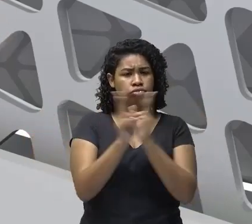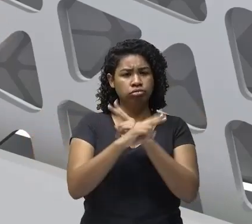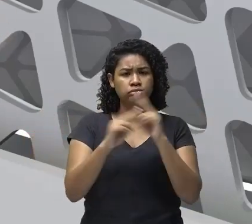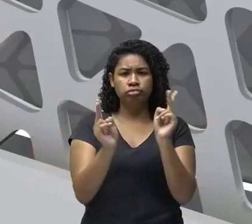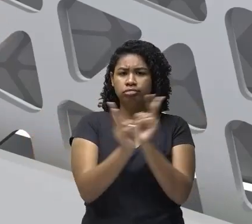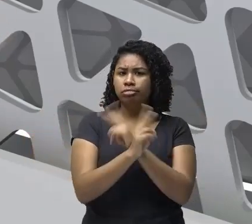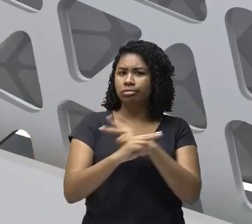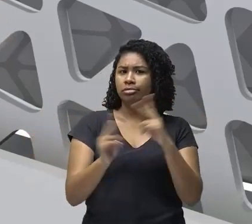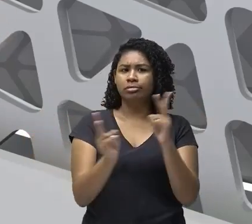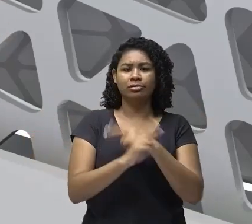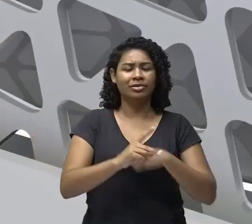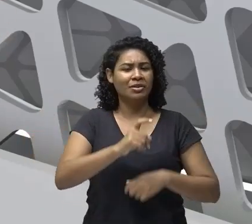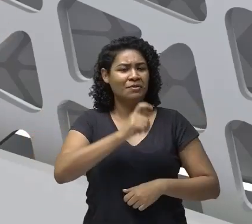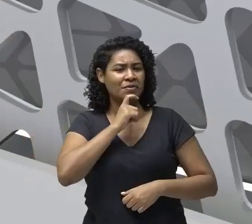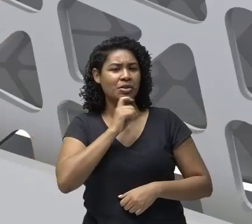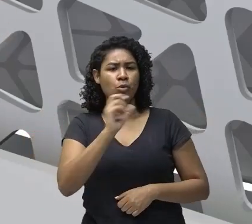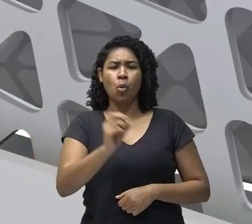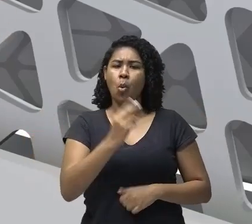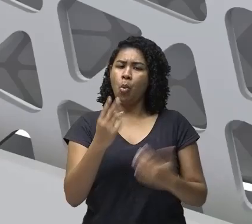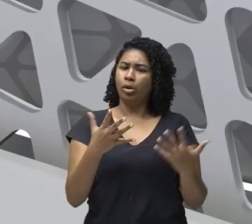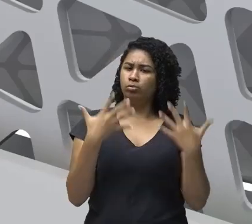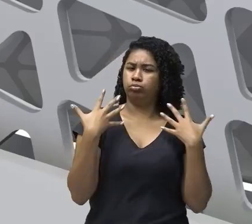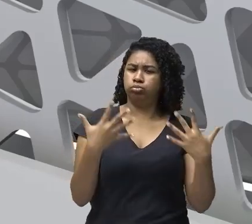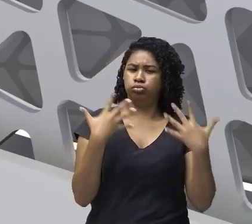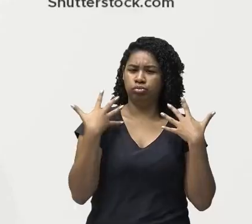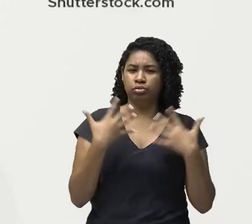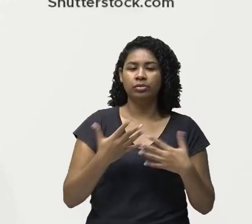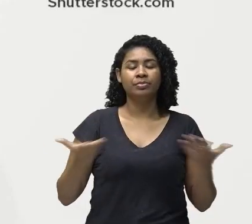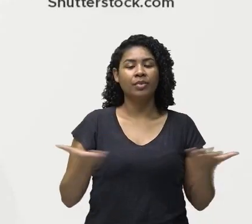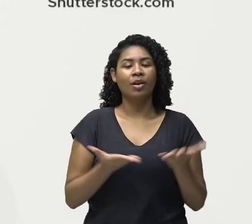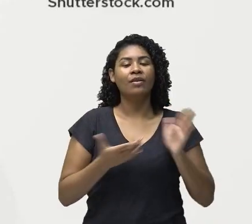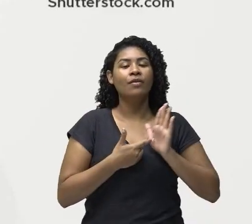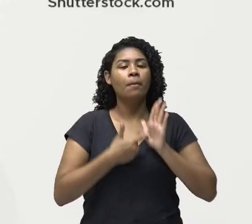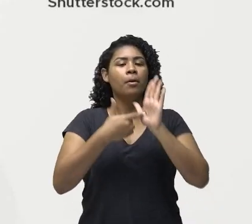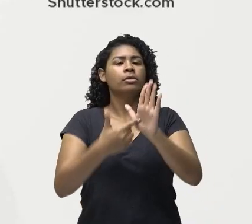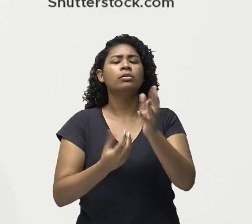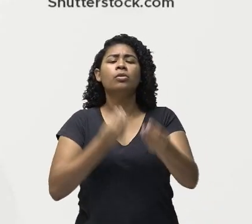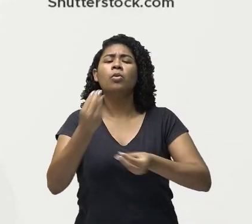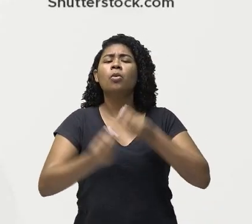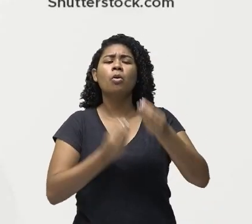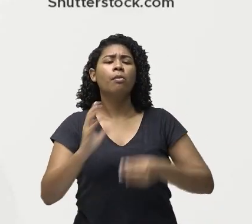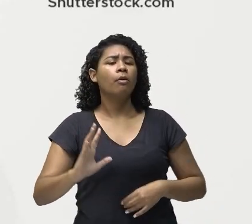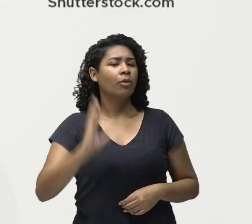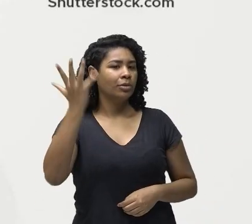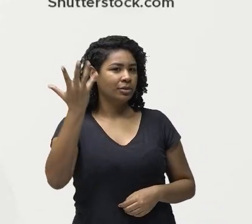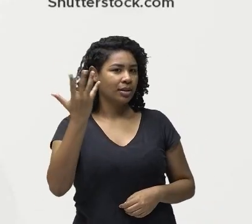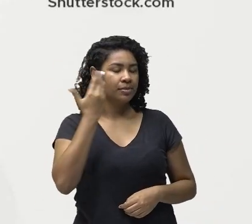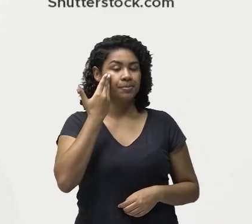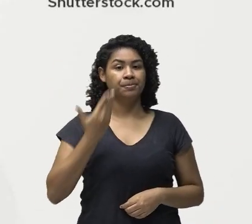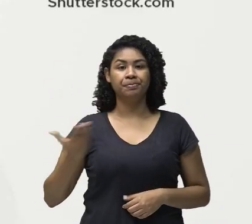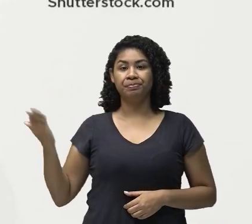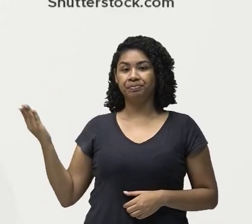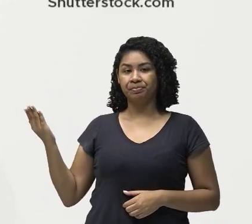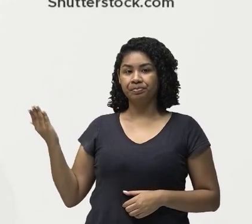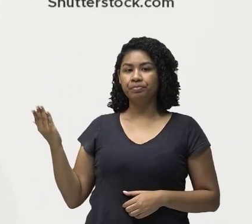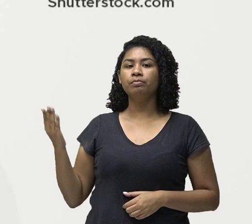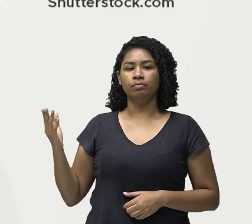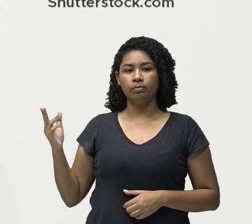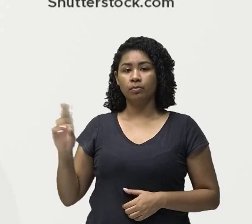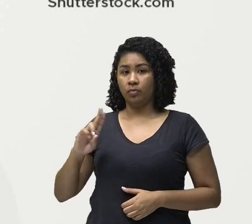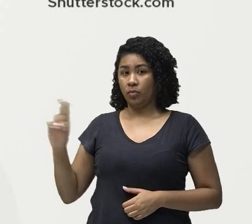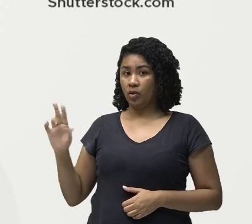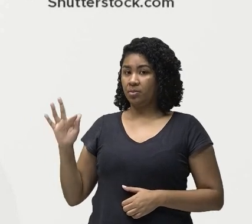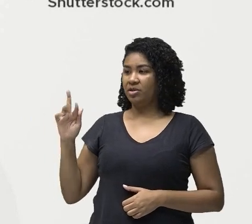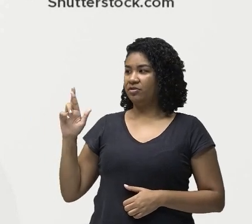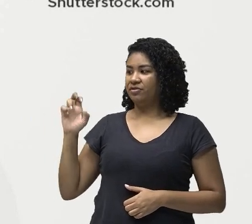frias. Vamos na cartela saber como é que isso ocorre. Olhem só. Uma frente quente é